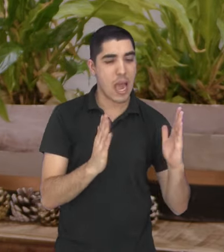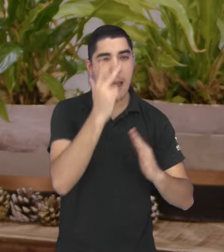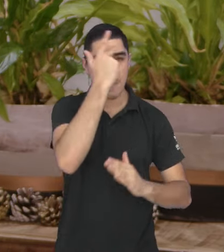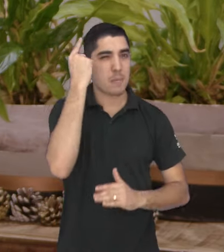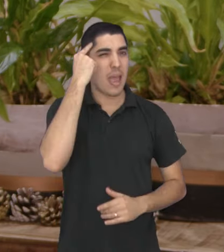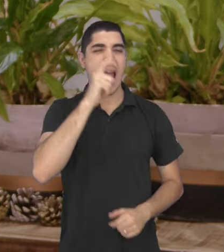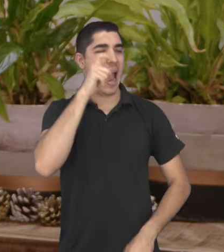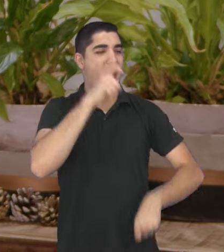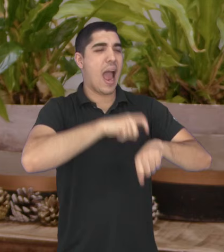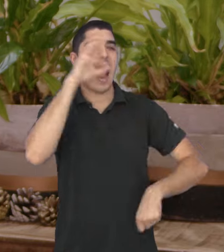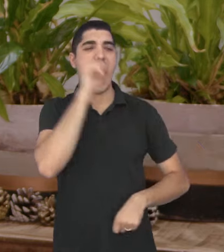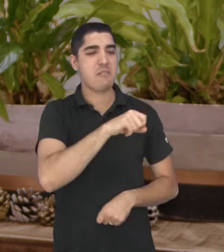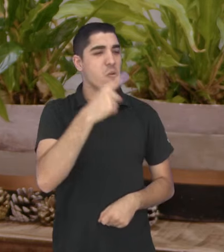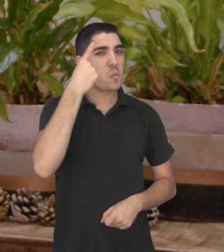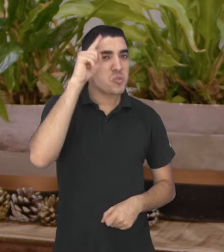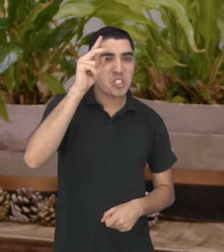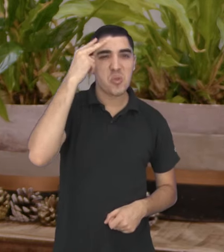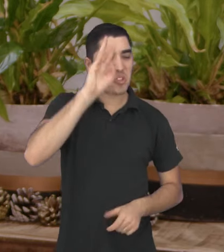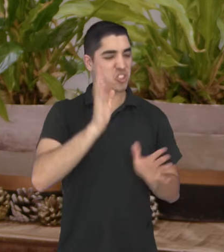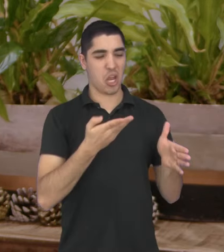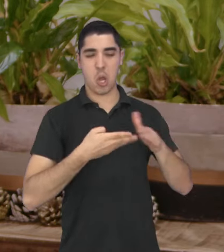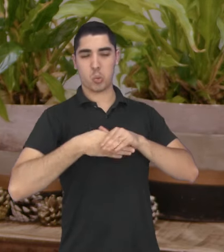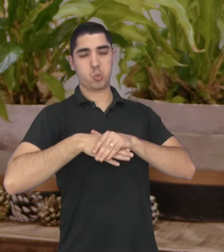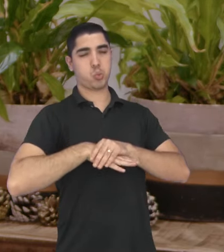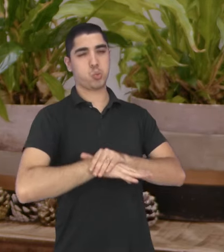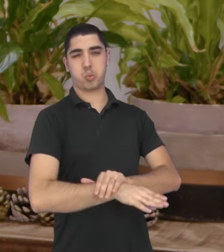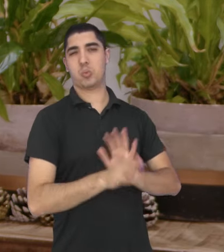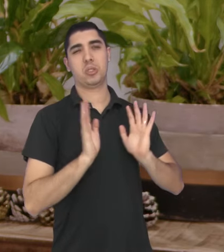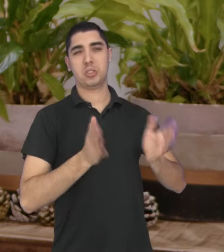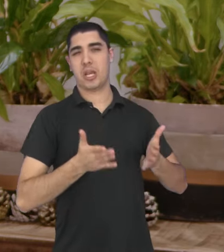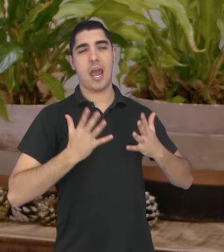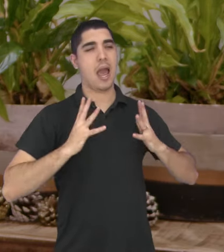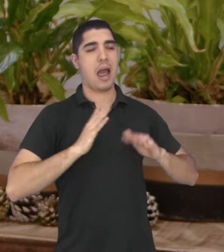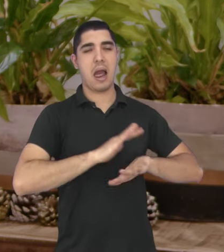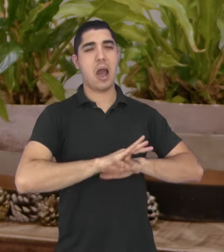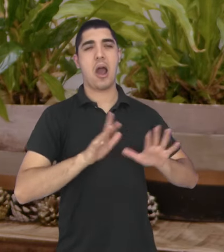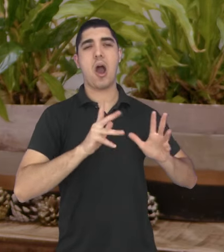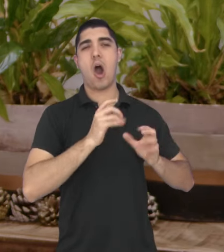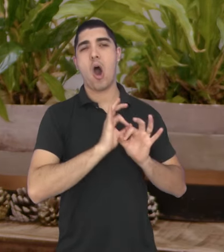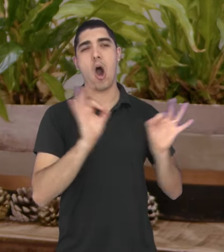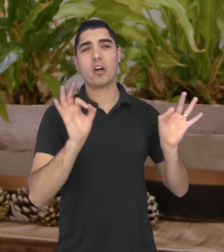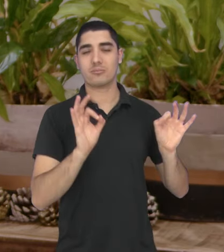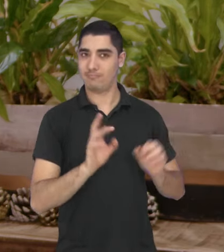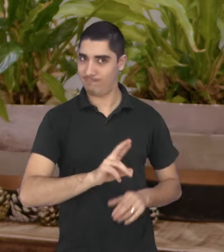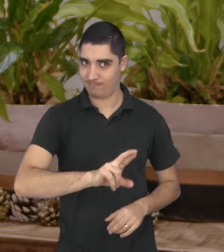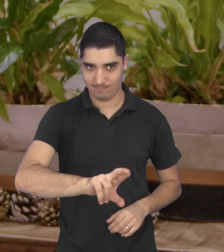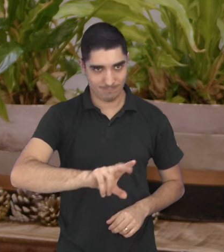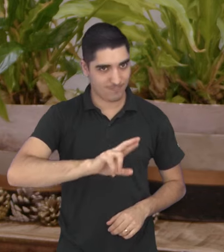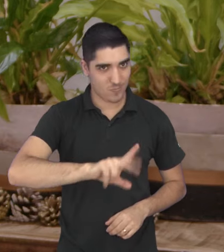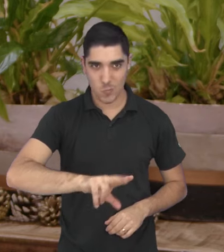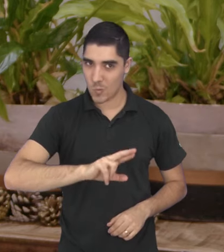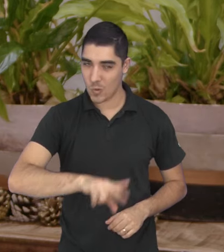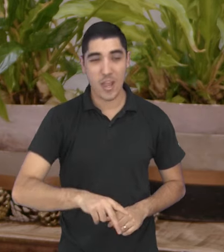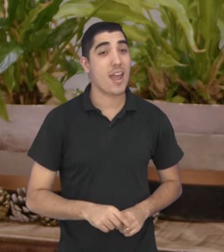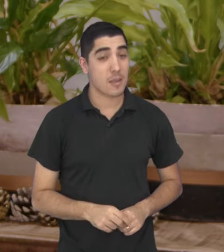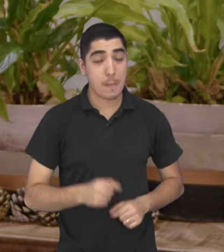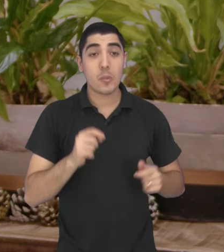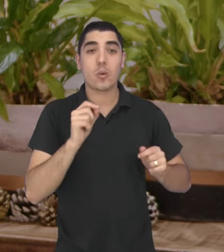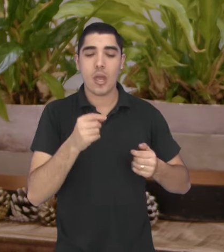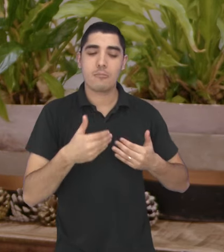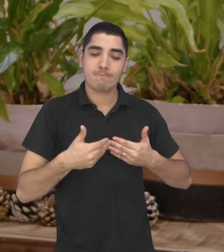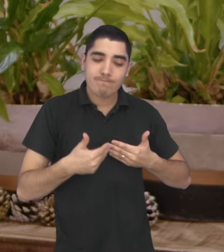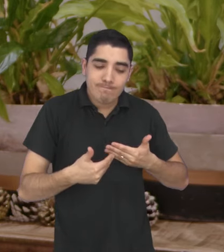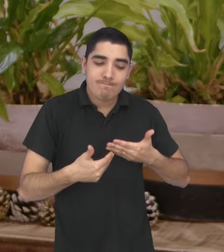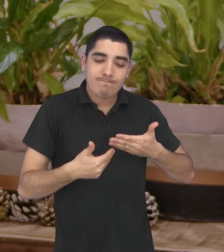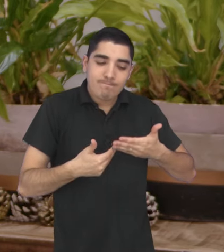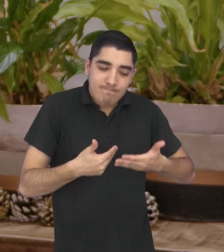coisa de um, dois dias, já tá adaptado, tá tudo tranquilo, mas não é bem assim. O ideal é que a gente faça gradual, de